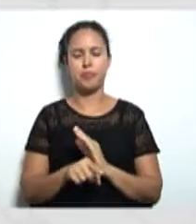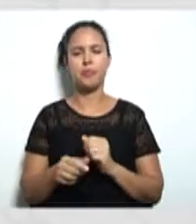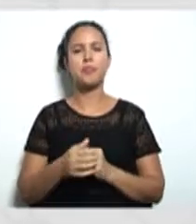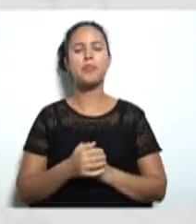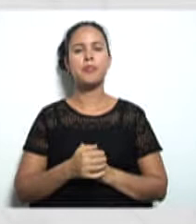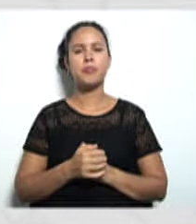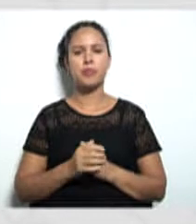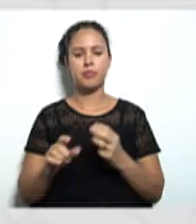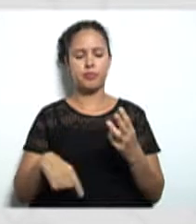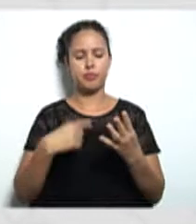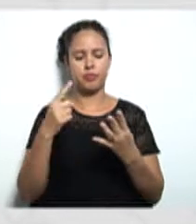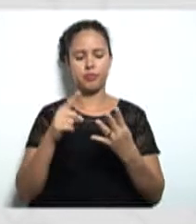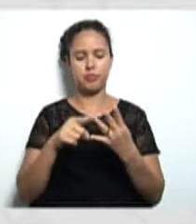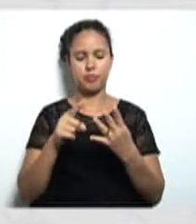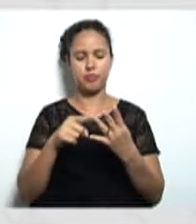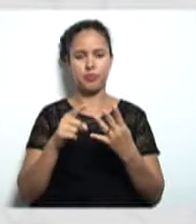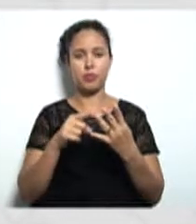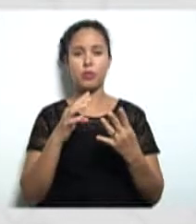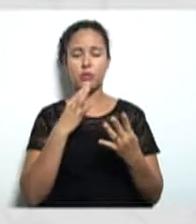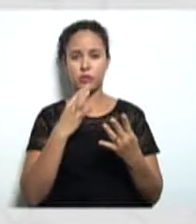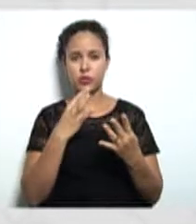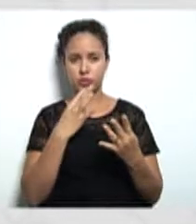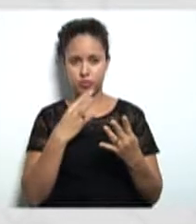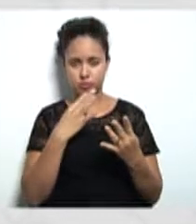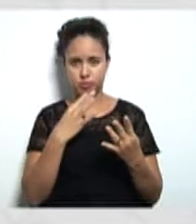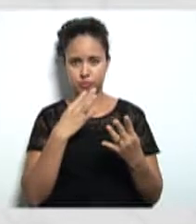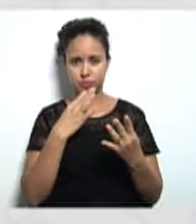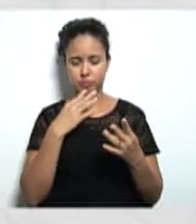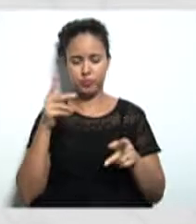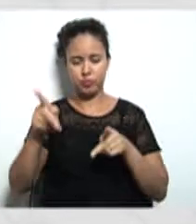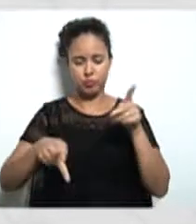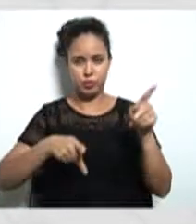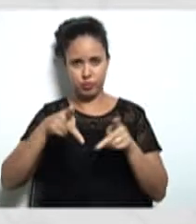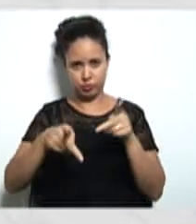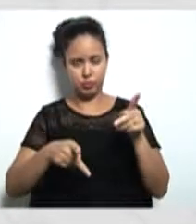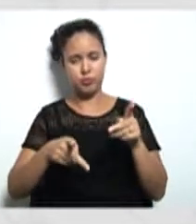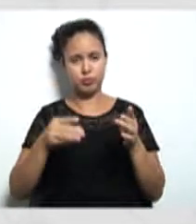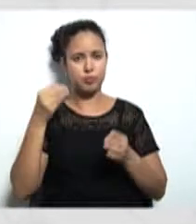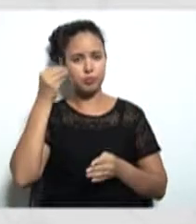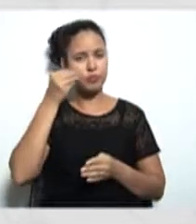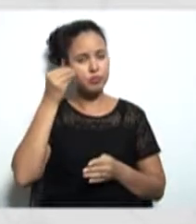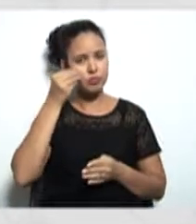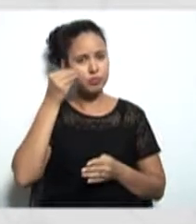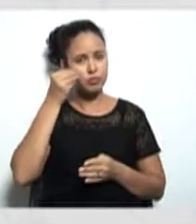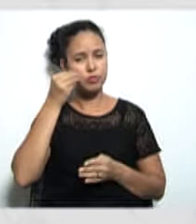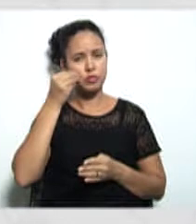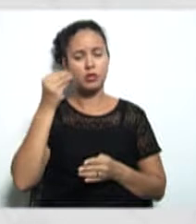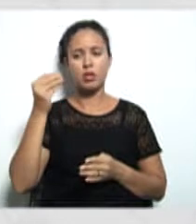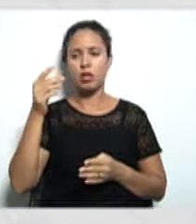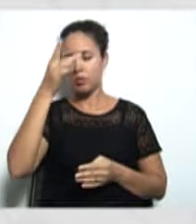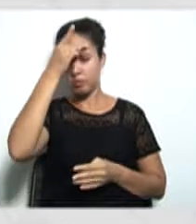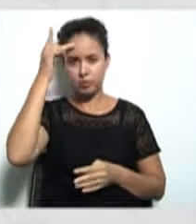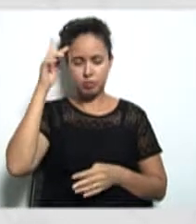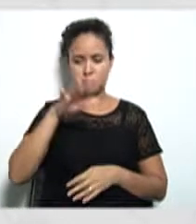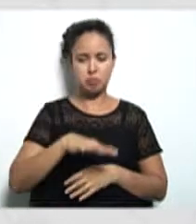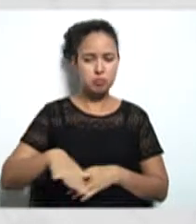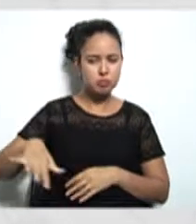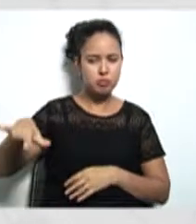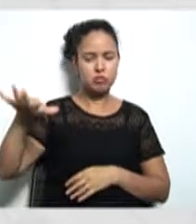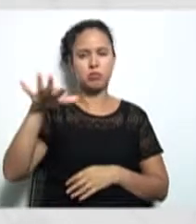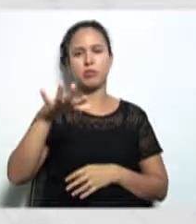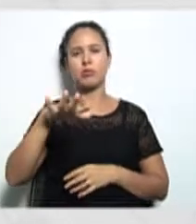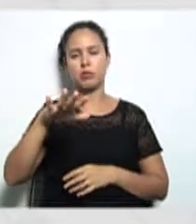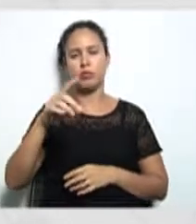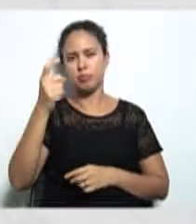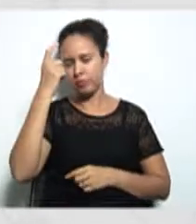divagações. O conhecimento popular ou senso comum, que é o modo de pensar da maioria das pessoas. Geralmente,